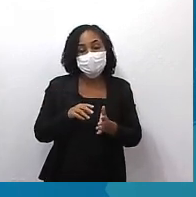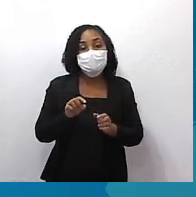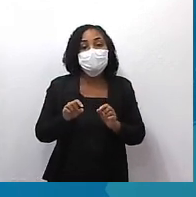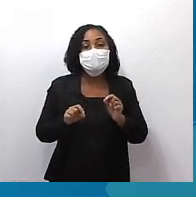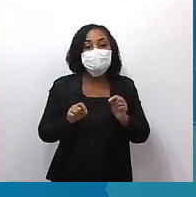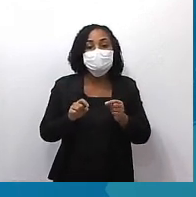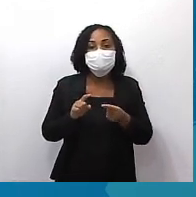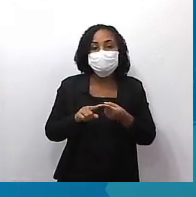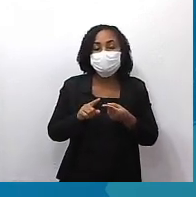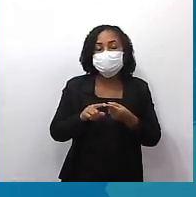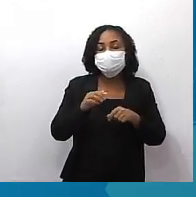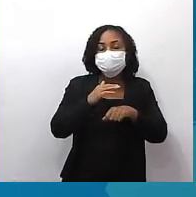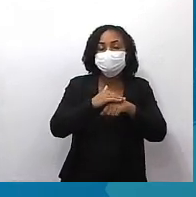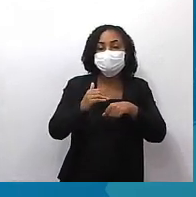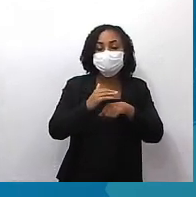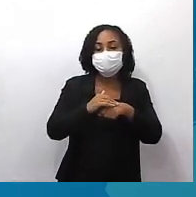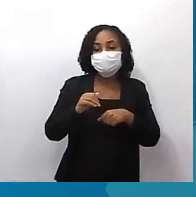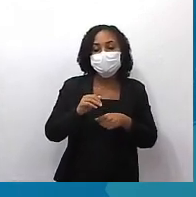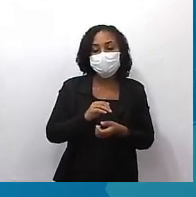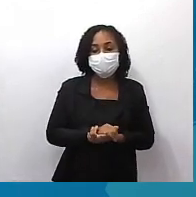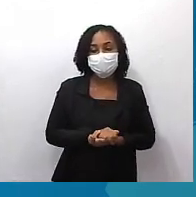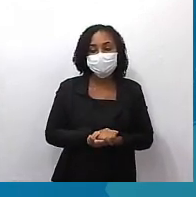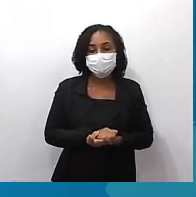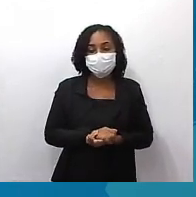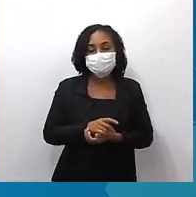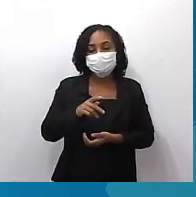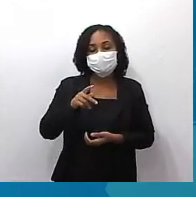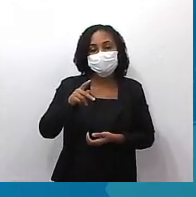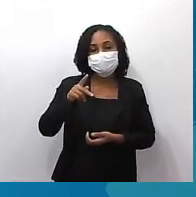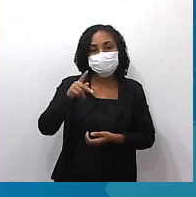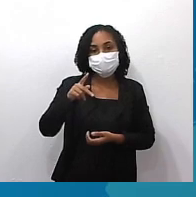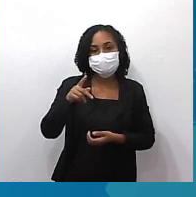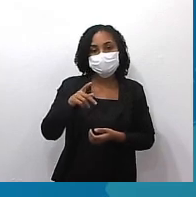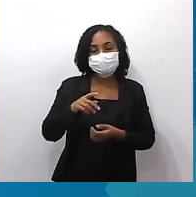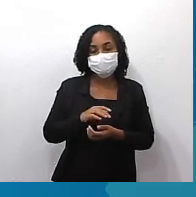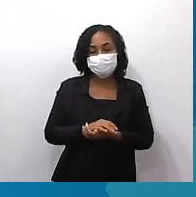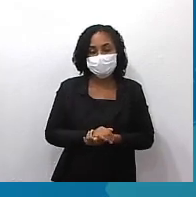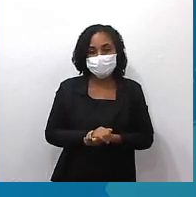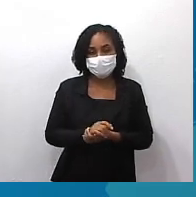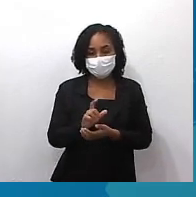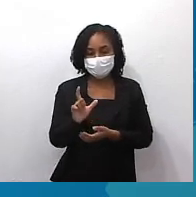cheia, que a gente chama de maré, né, de